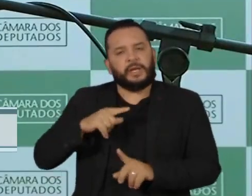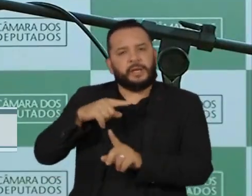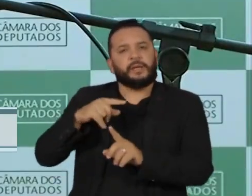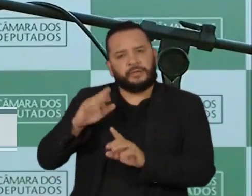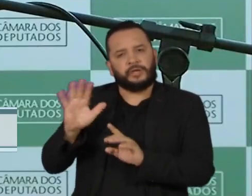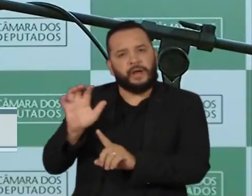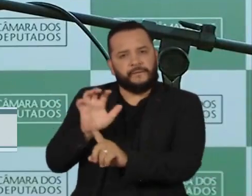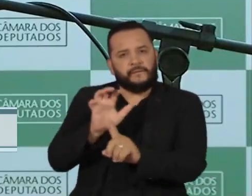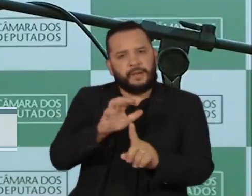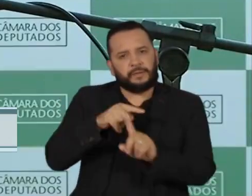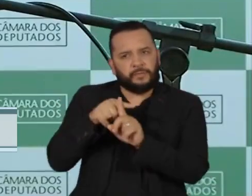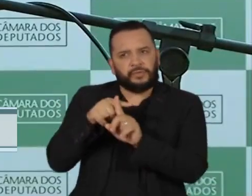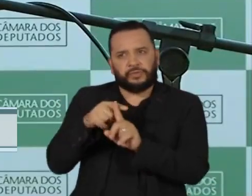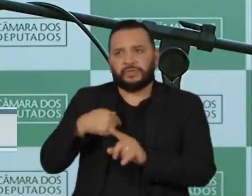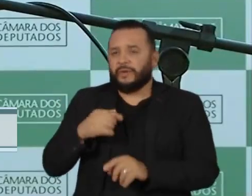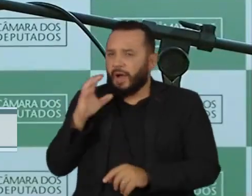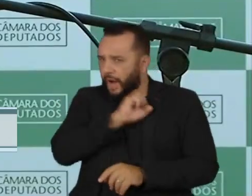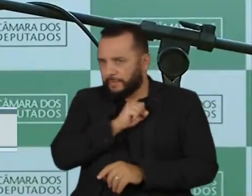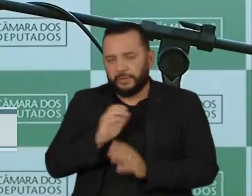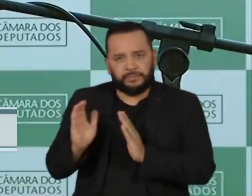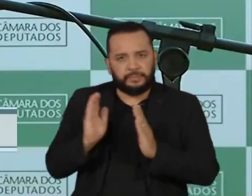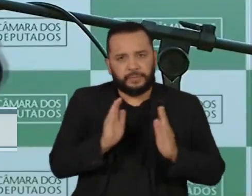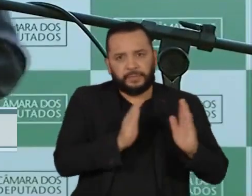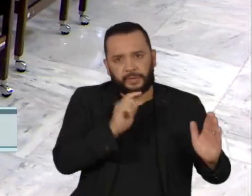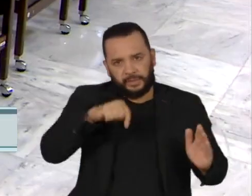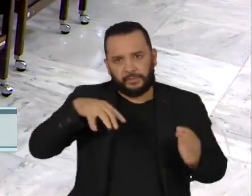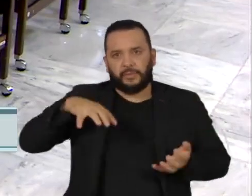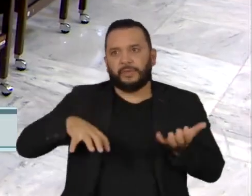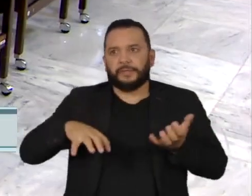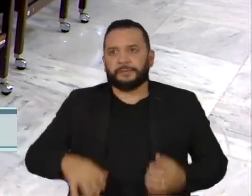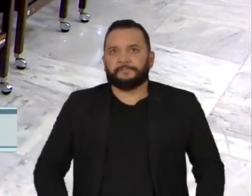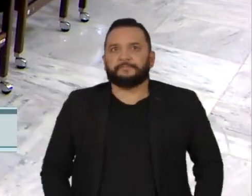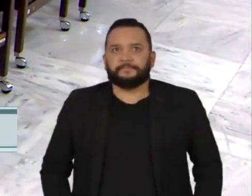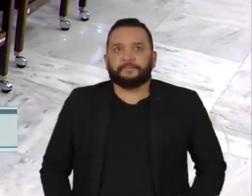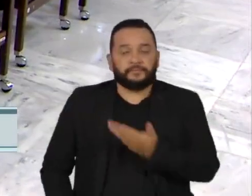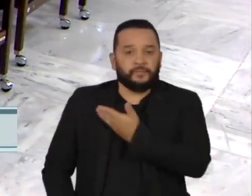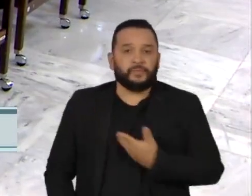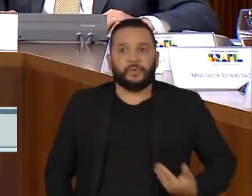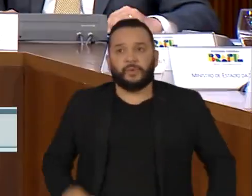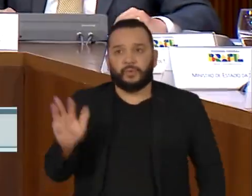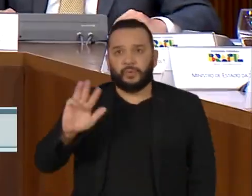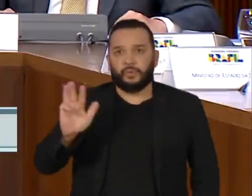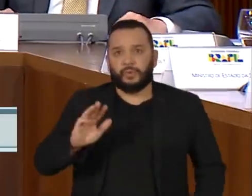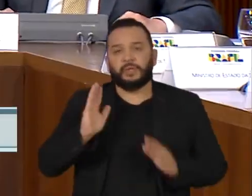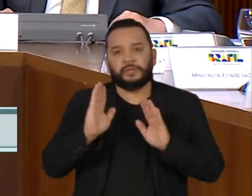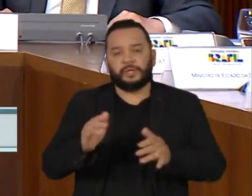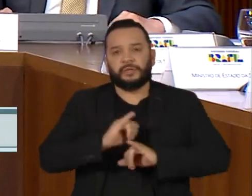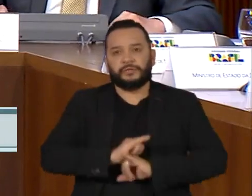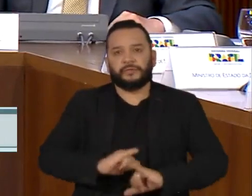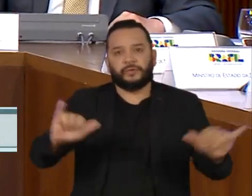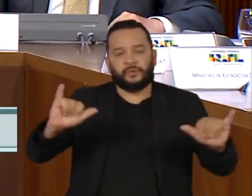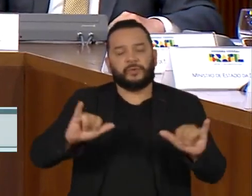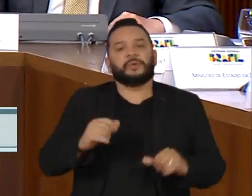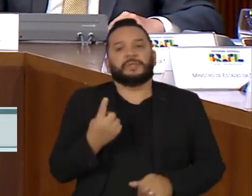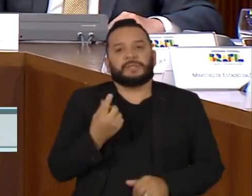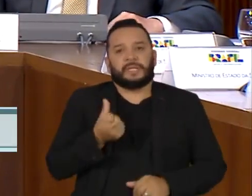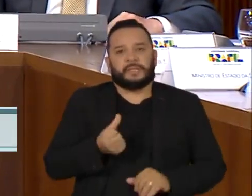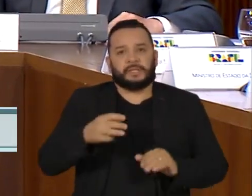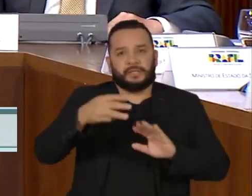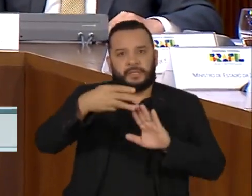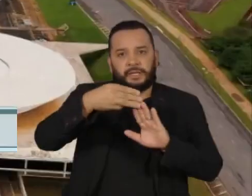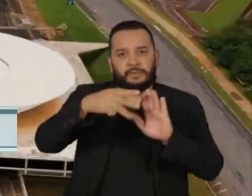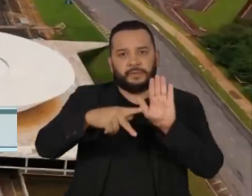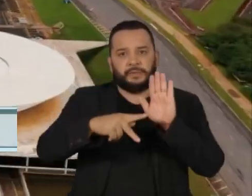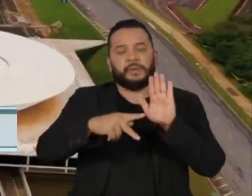mais rápida e célere possível aqui no Congresso Nacional. O governo Lula já publicou 16 medidas provisórias até